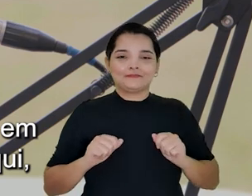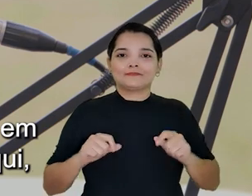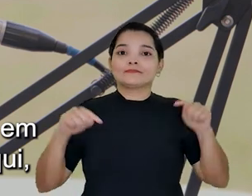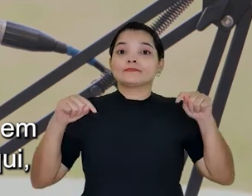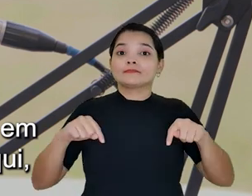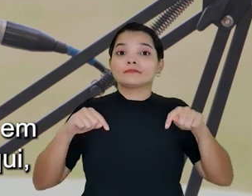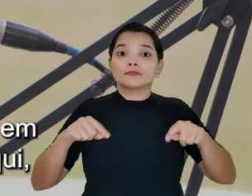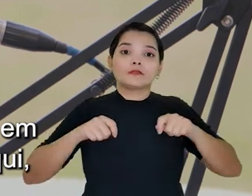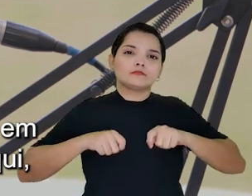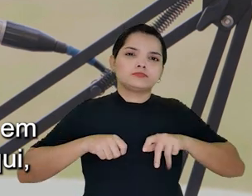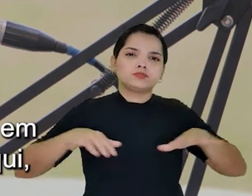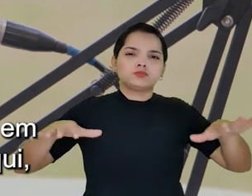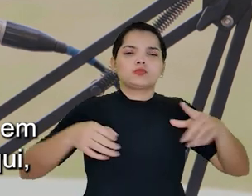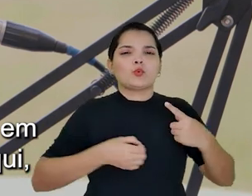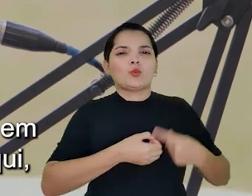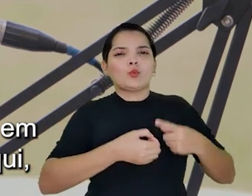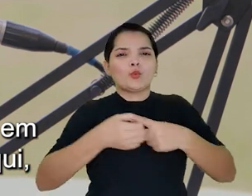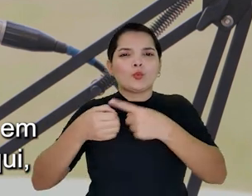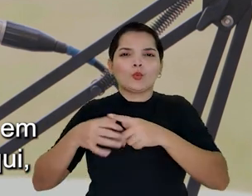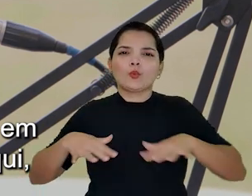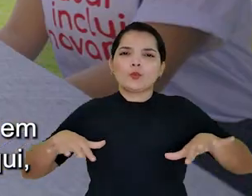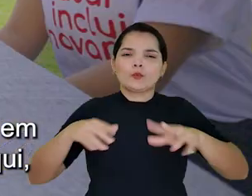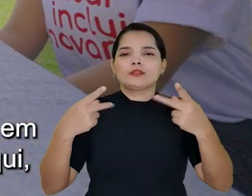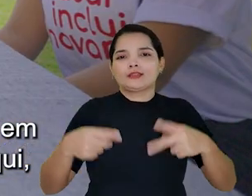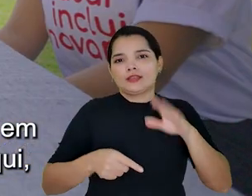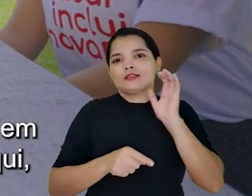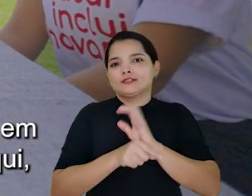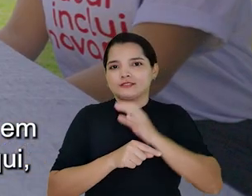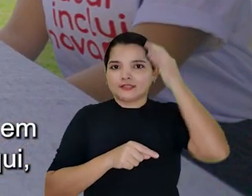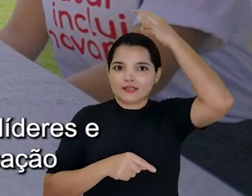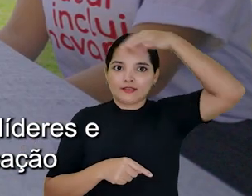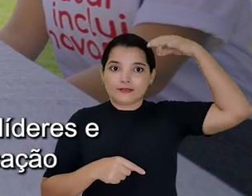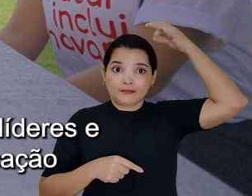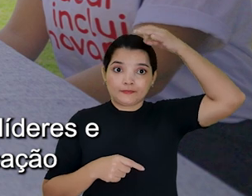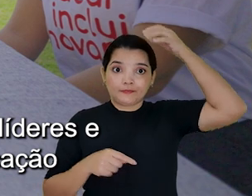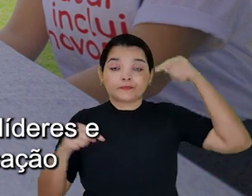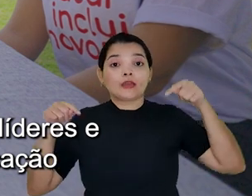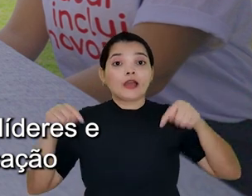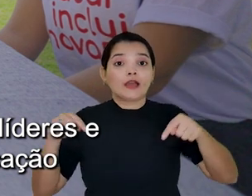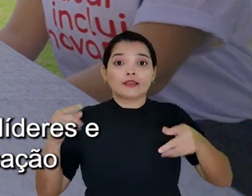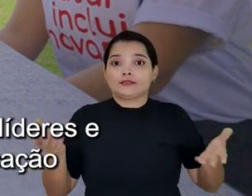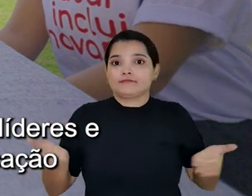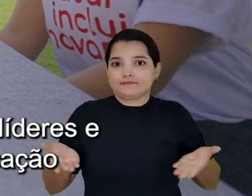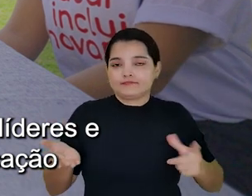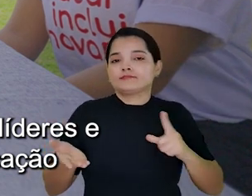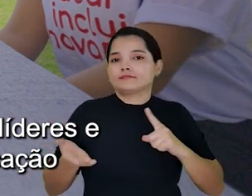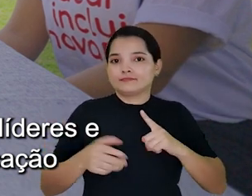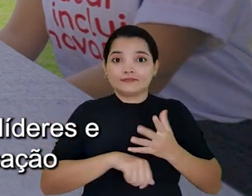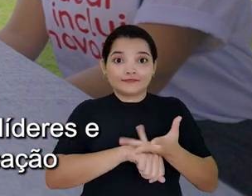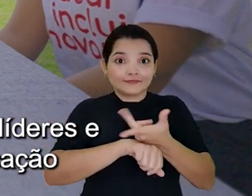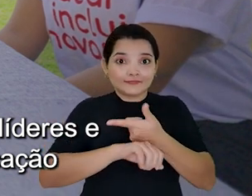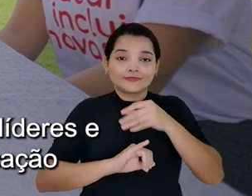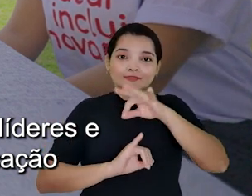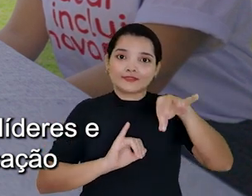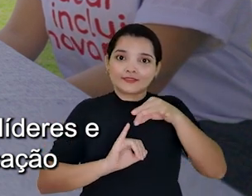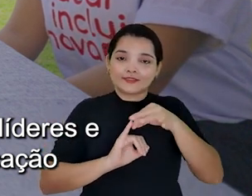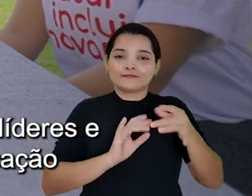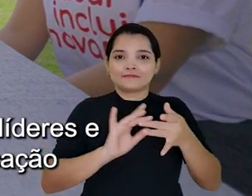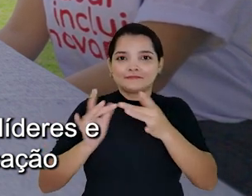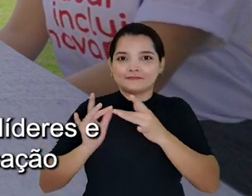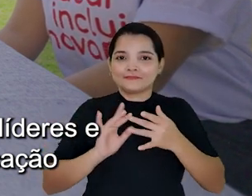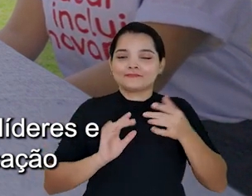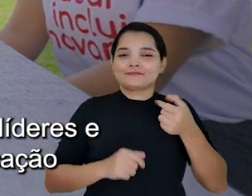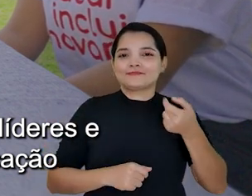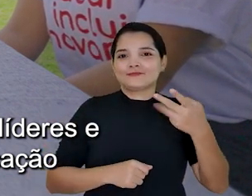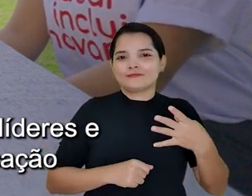ele está em todas as microrregiões do Espírito Santo aqui agora acontece o conexões ifs 2024